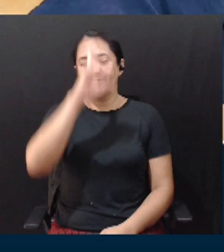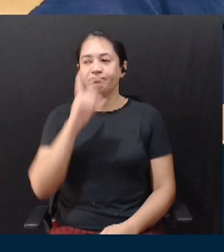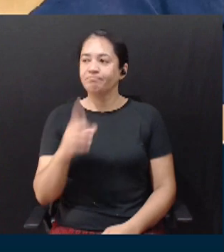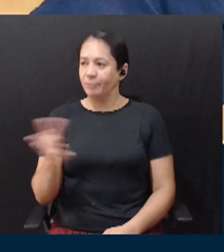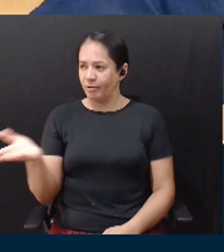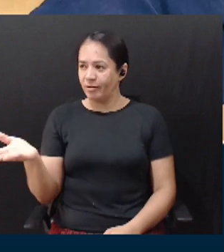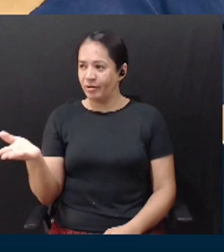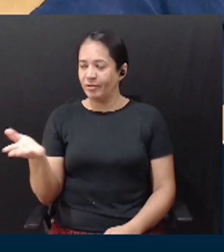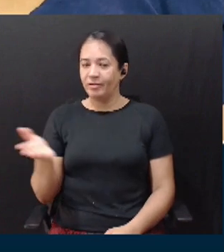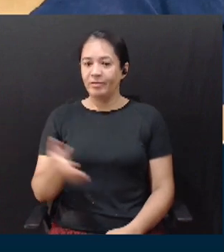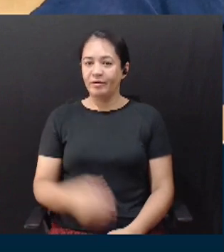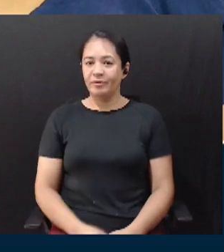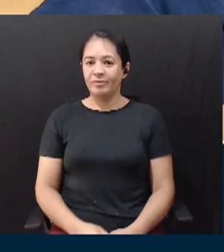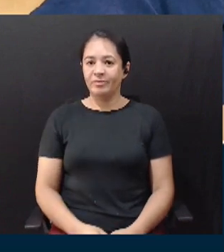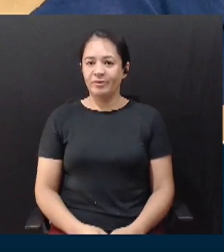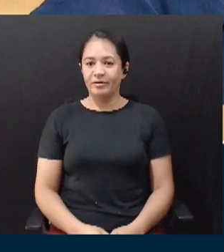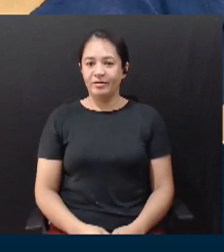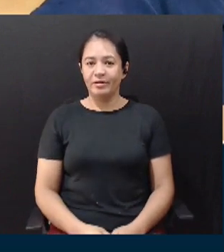toda certeza.